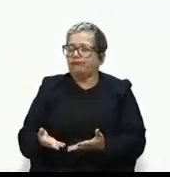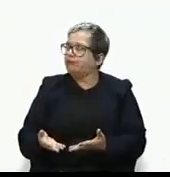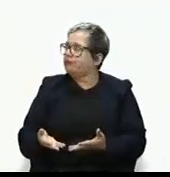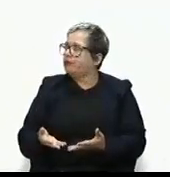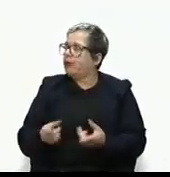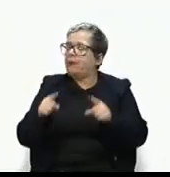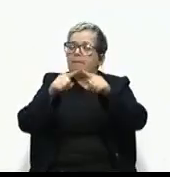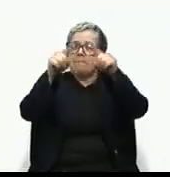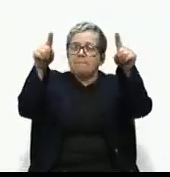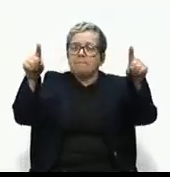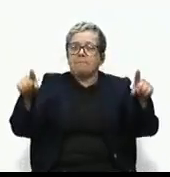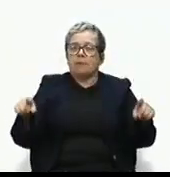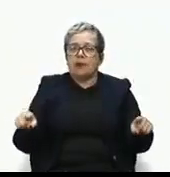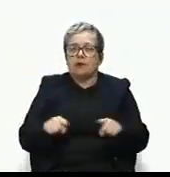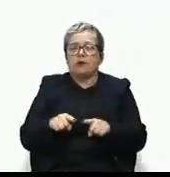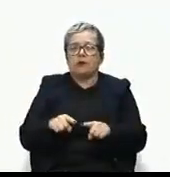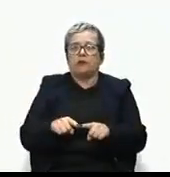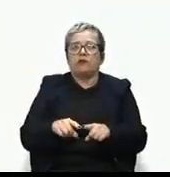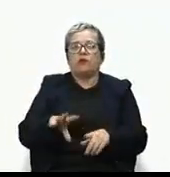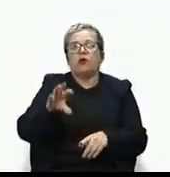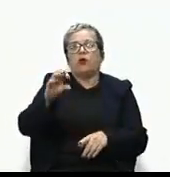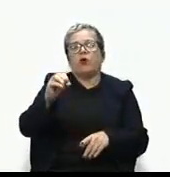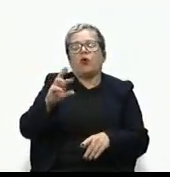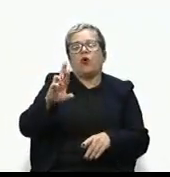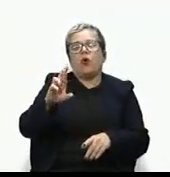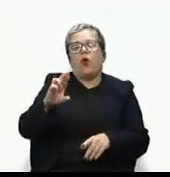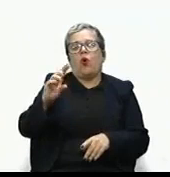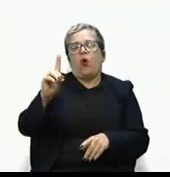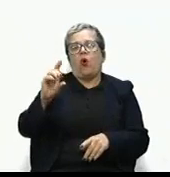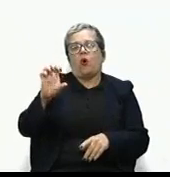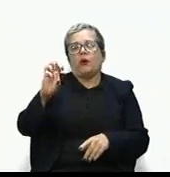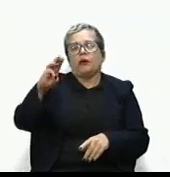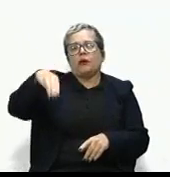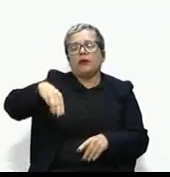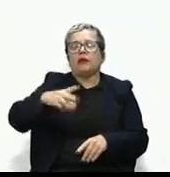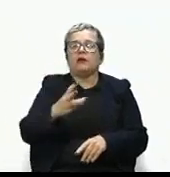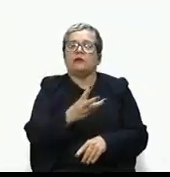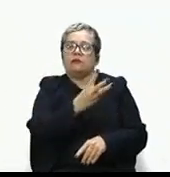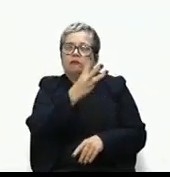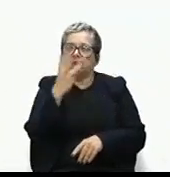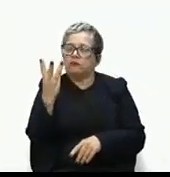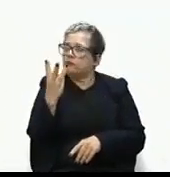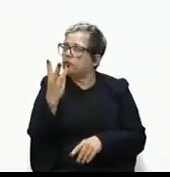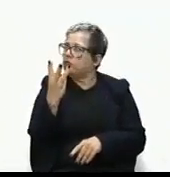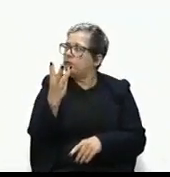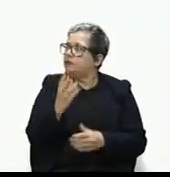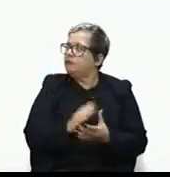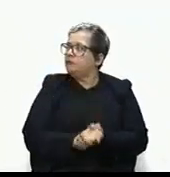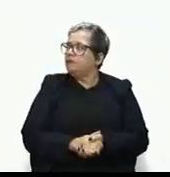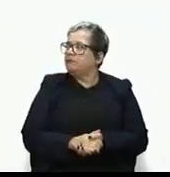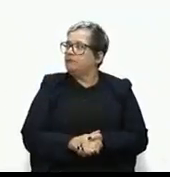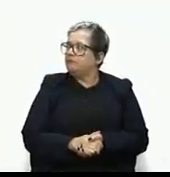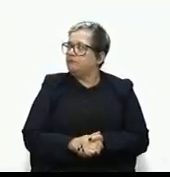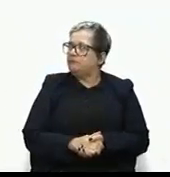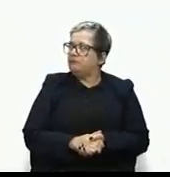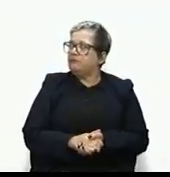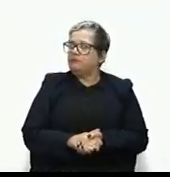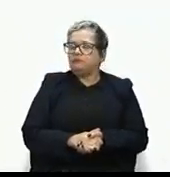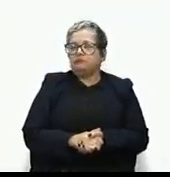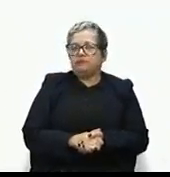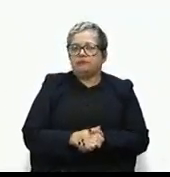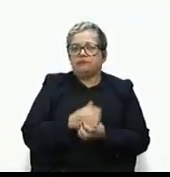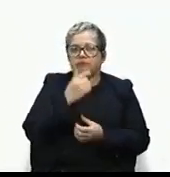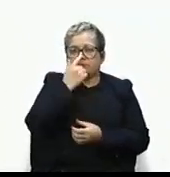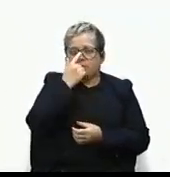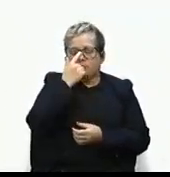essa é a matriz de ordem 3. É só para os casos específicos que nós temos os números das linhas